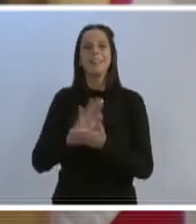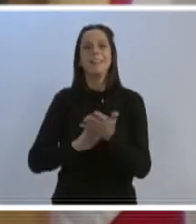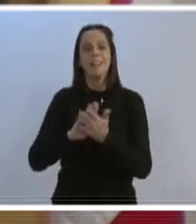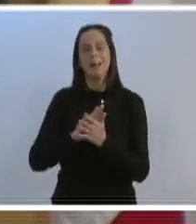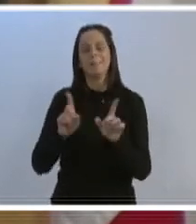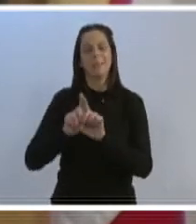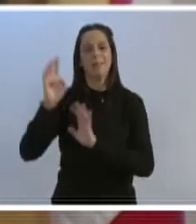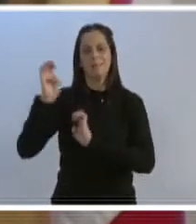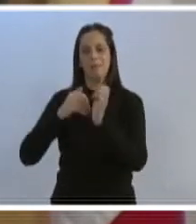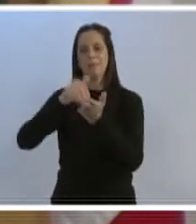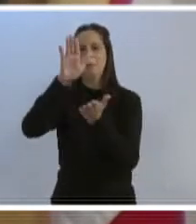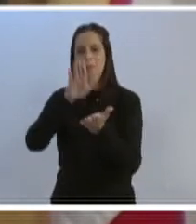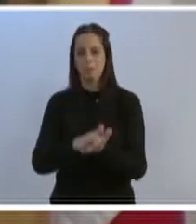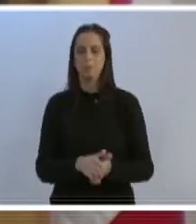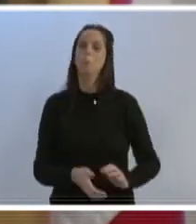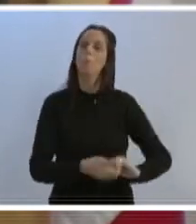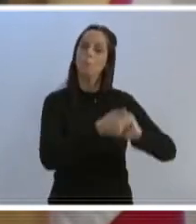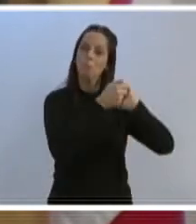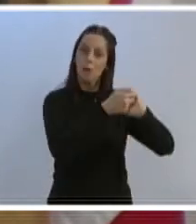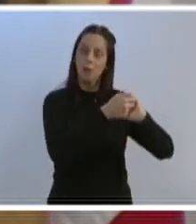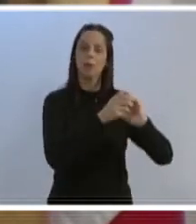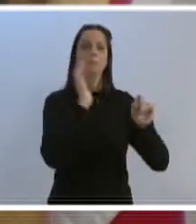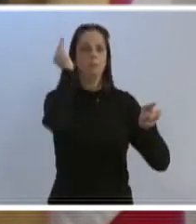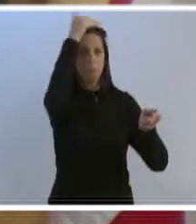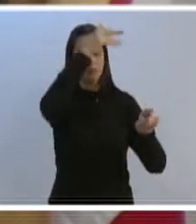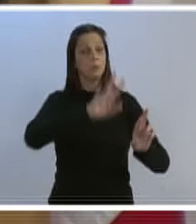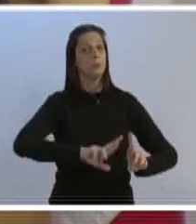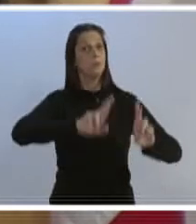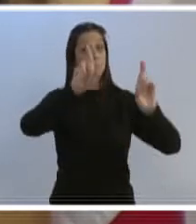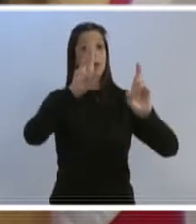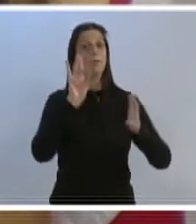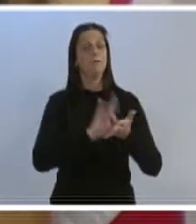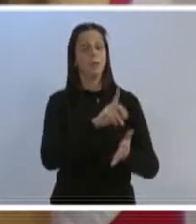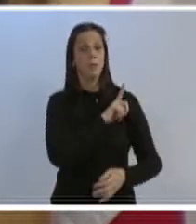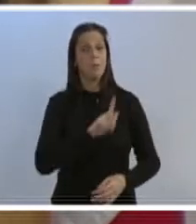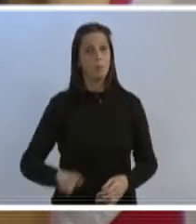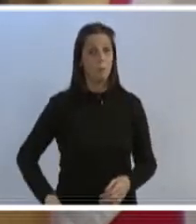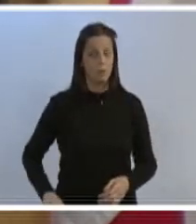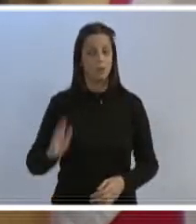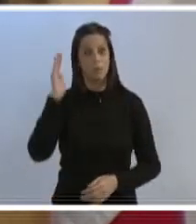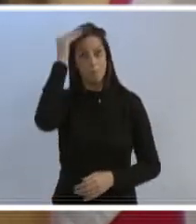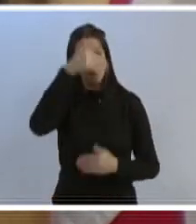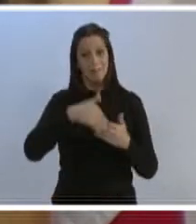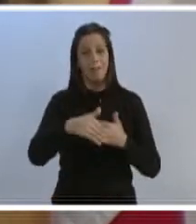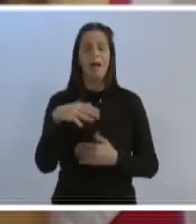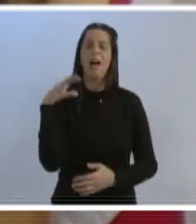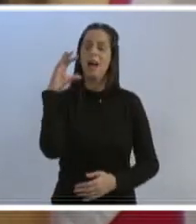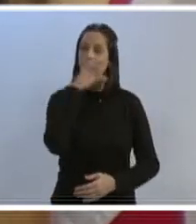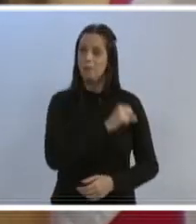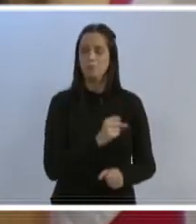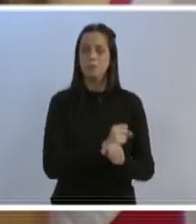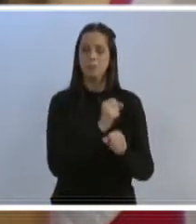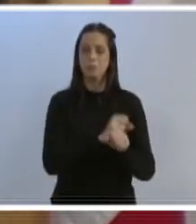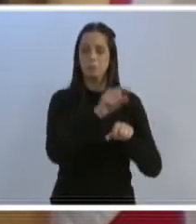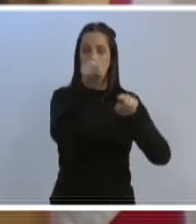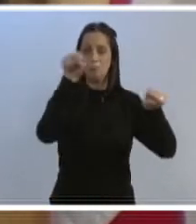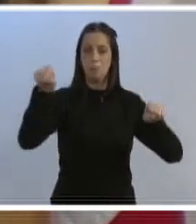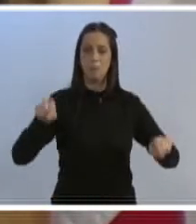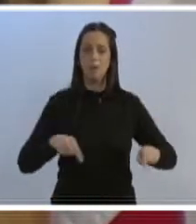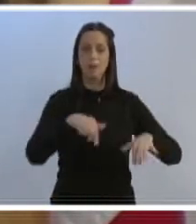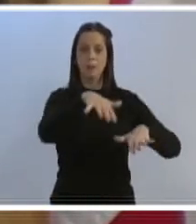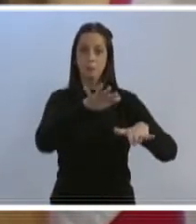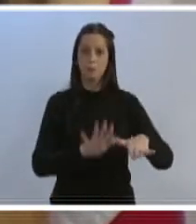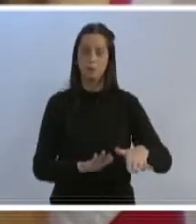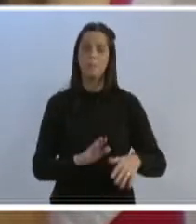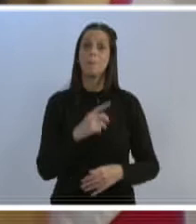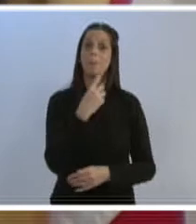parabenizar pela iniciativa e espero que o governo mário realmente possa fazer isso acontecer o mais rápido possível são